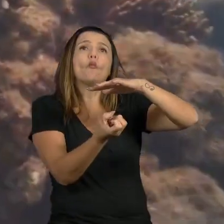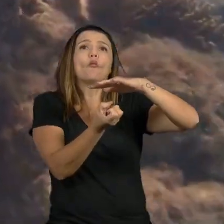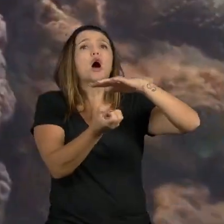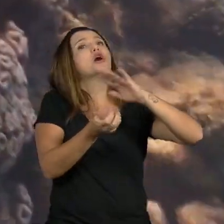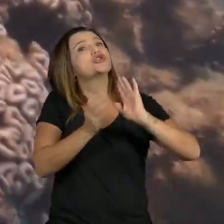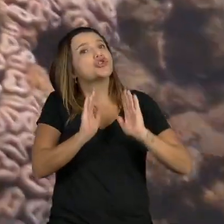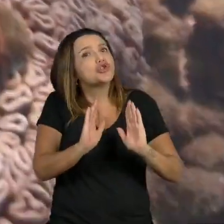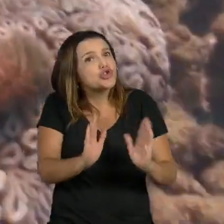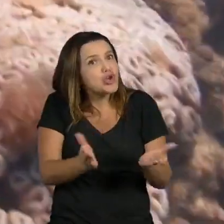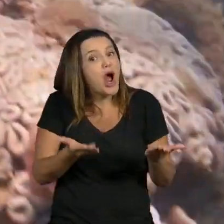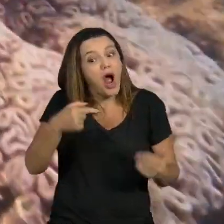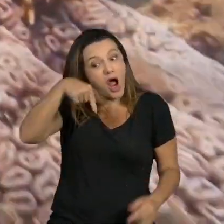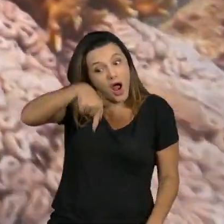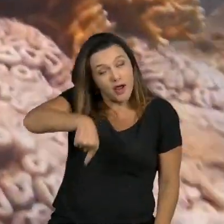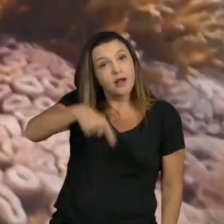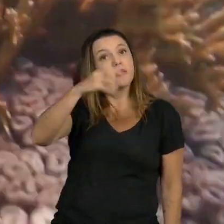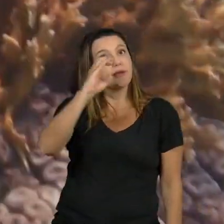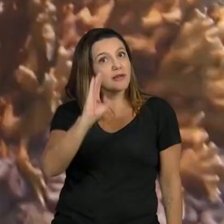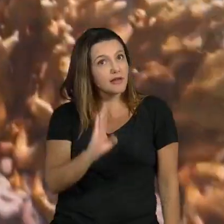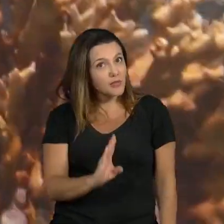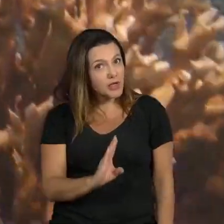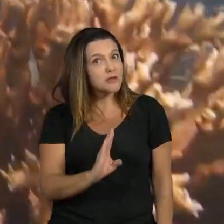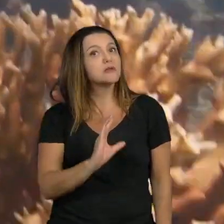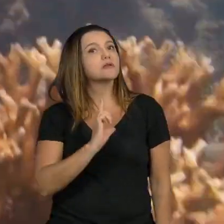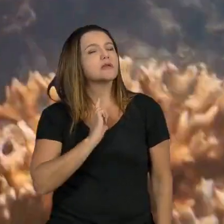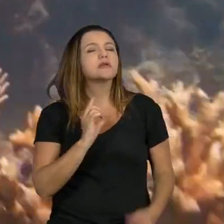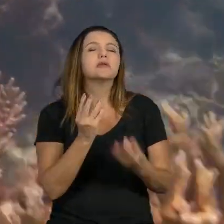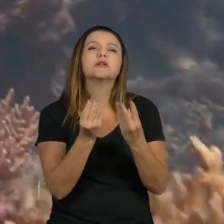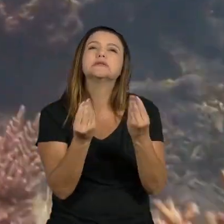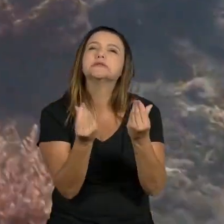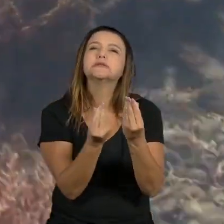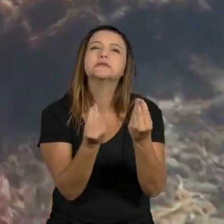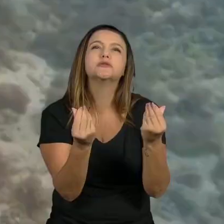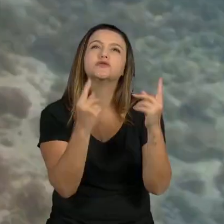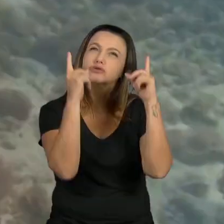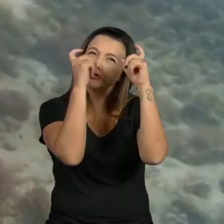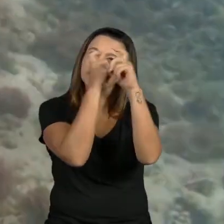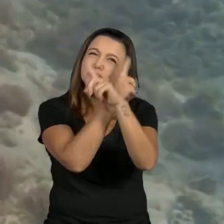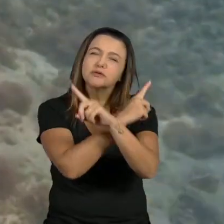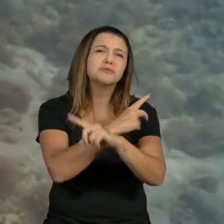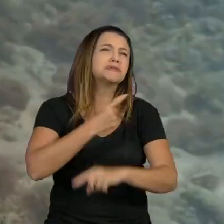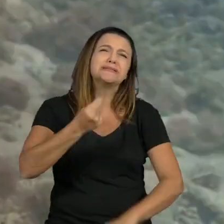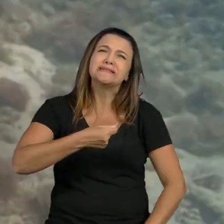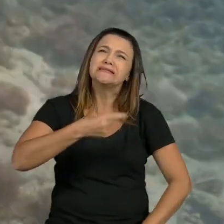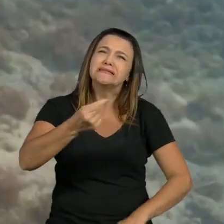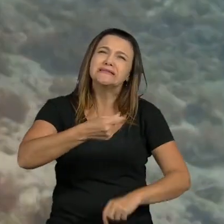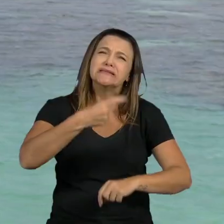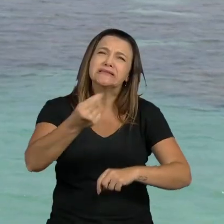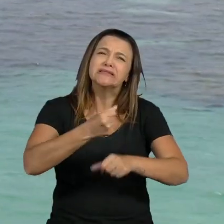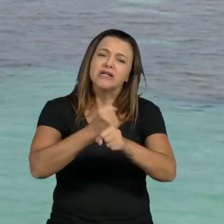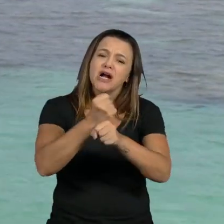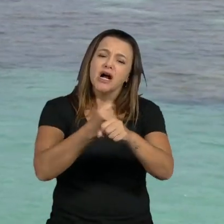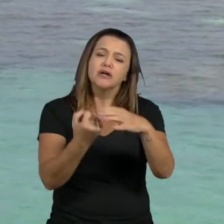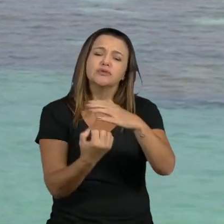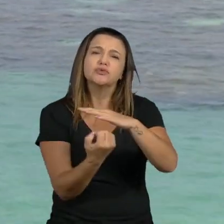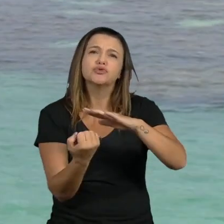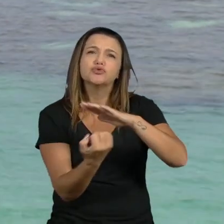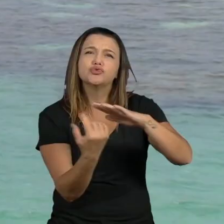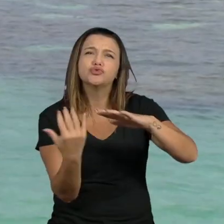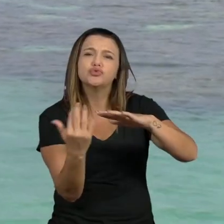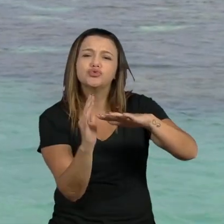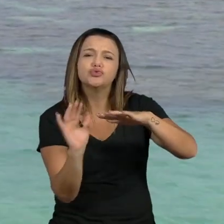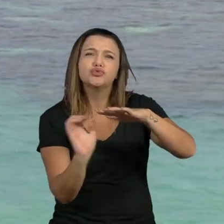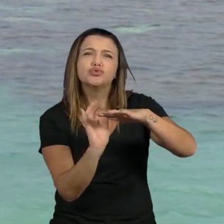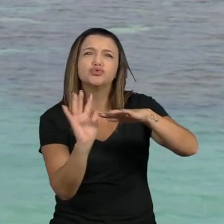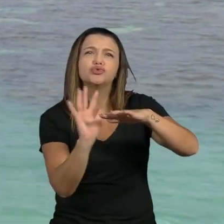falando principalmente aqui do Brasil, tá? E são seres tão sensíveis e tão difíceis e levam tanto tempo para crescer, aí é